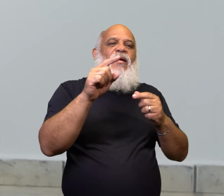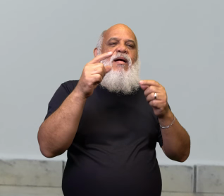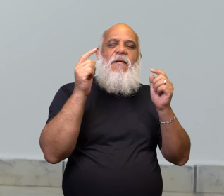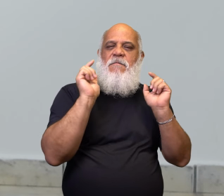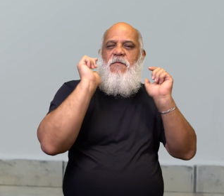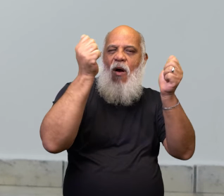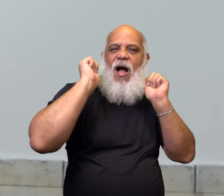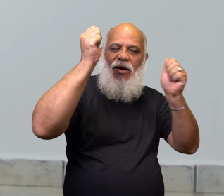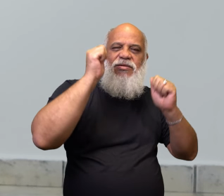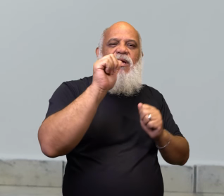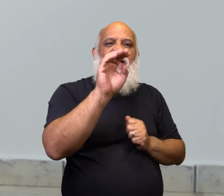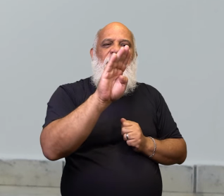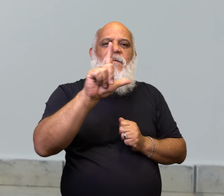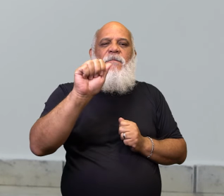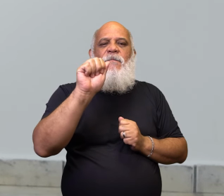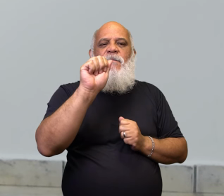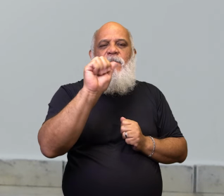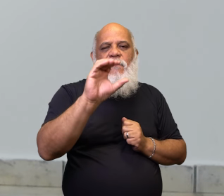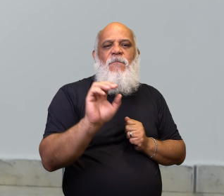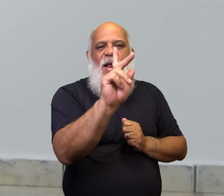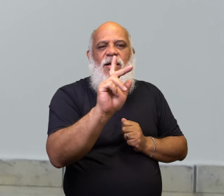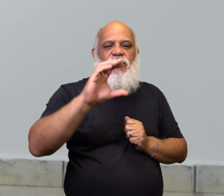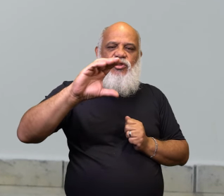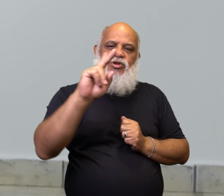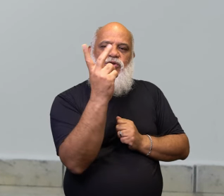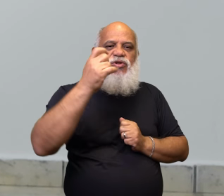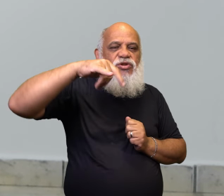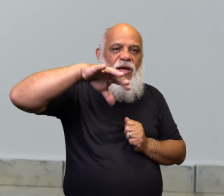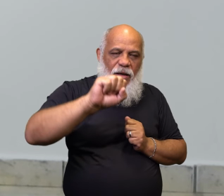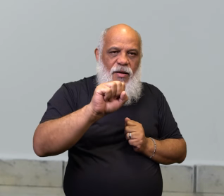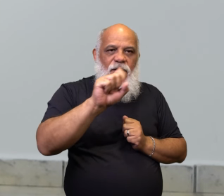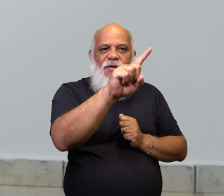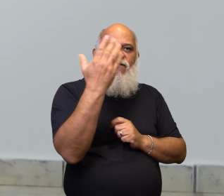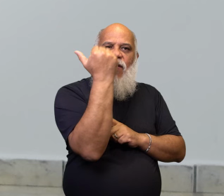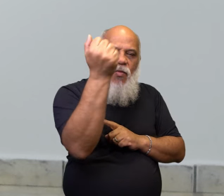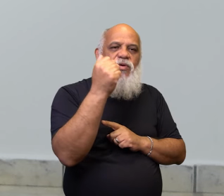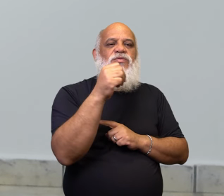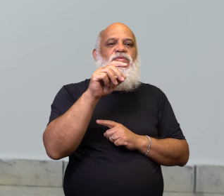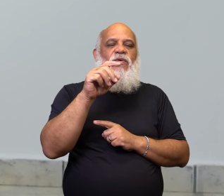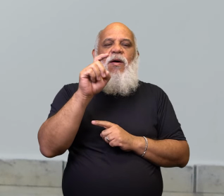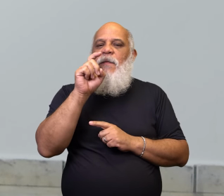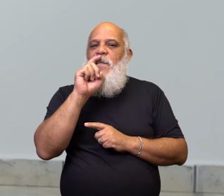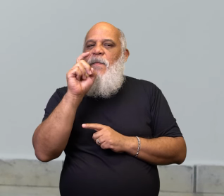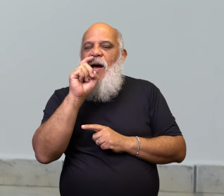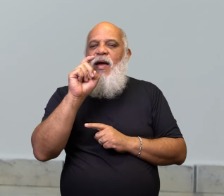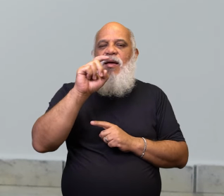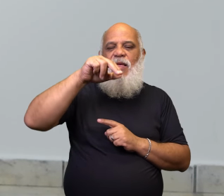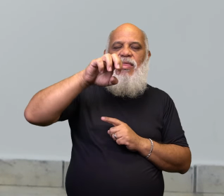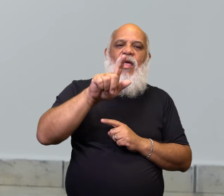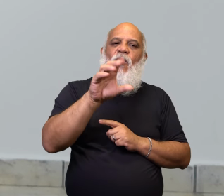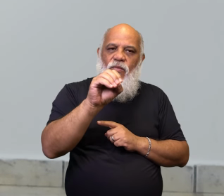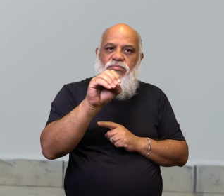vocês refletindo o nosso saudoso pai comigo. Então, olha só para vocês que lá no Brasil,